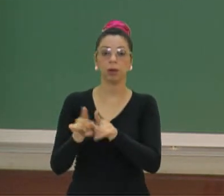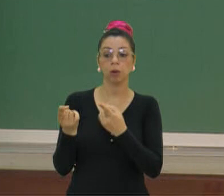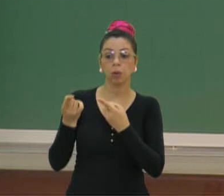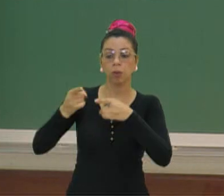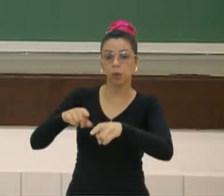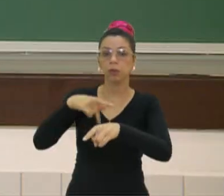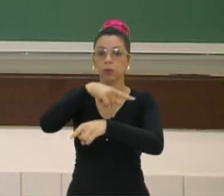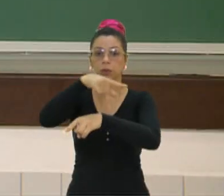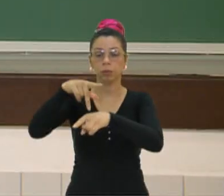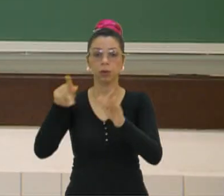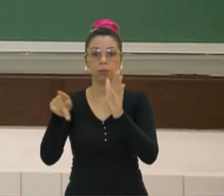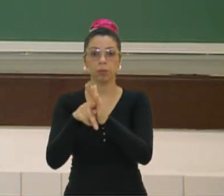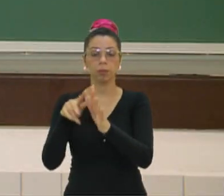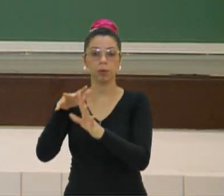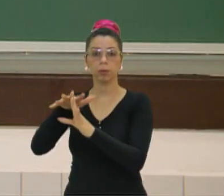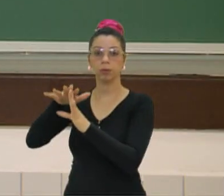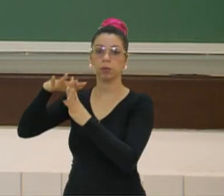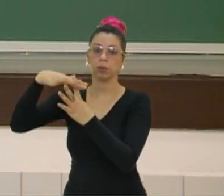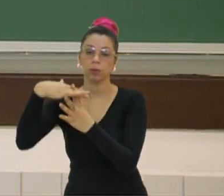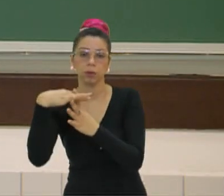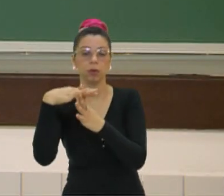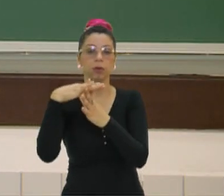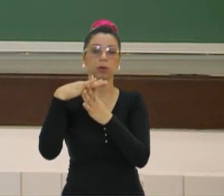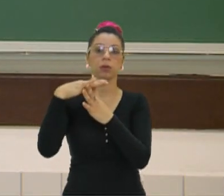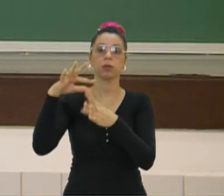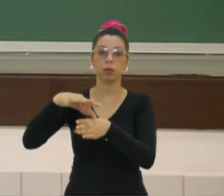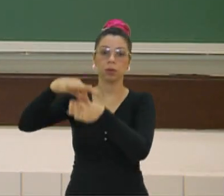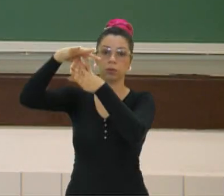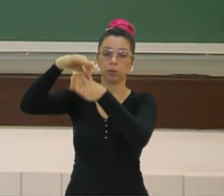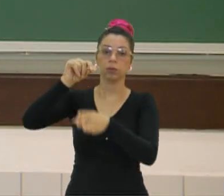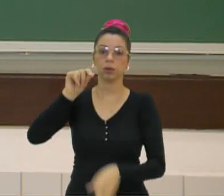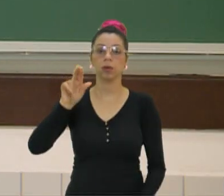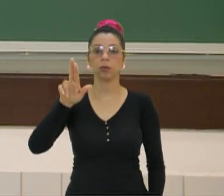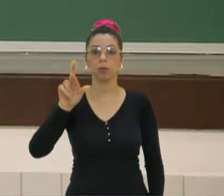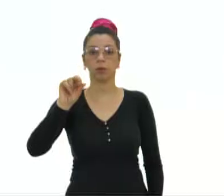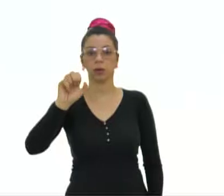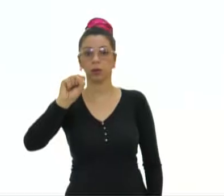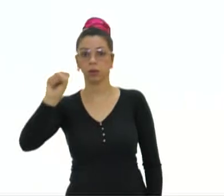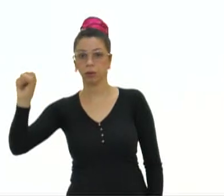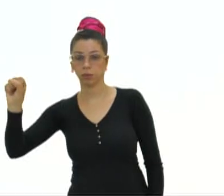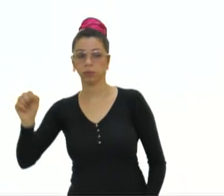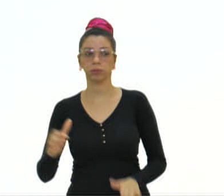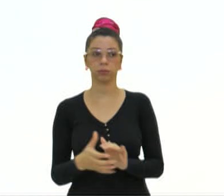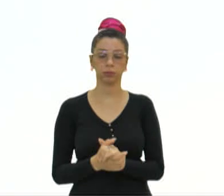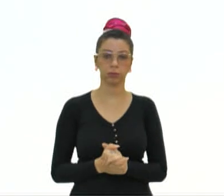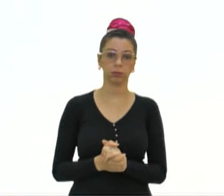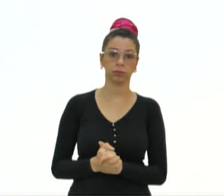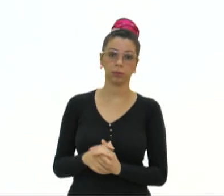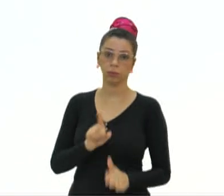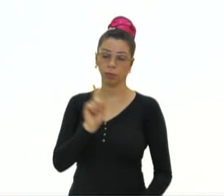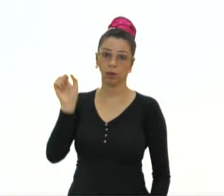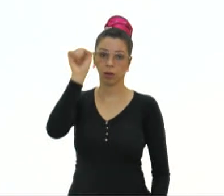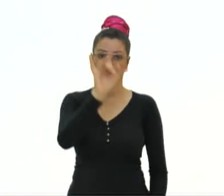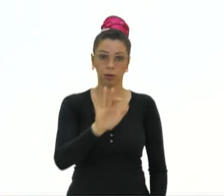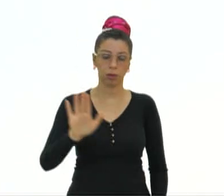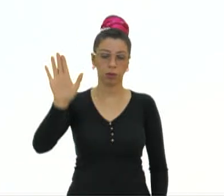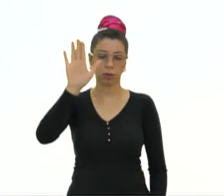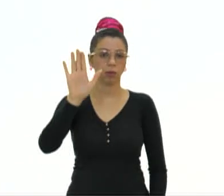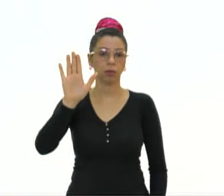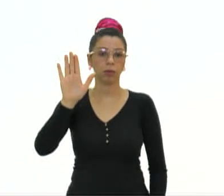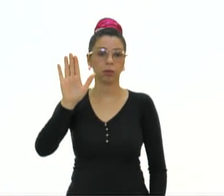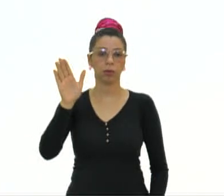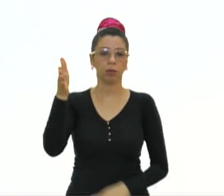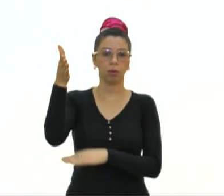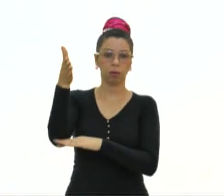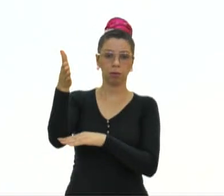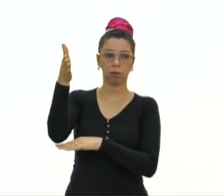fato curioso aqui, o professor lembra mais um aspecto do governo do Dutra. Vejam esta imagem. É a imagem do Hotel Quitandinha,